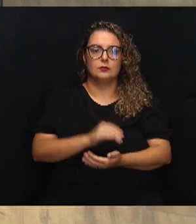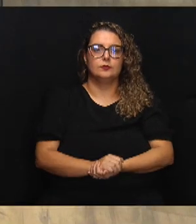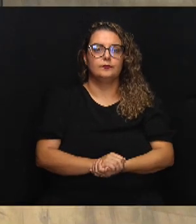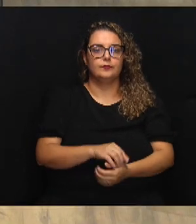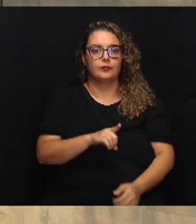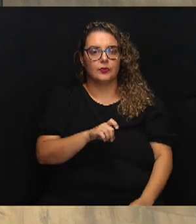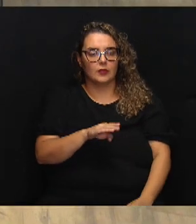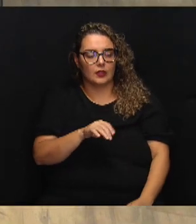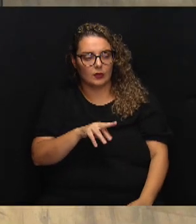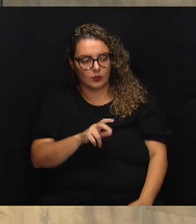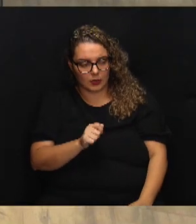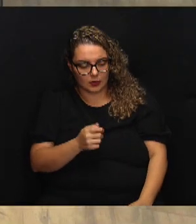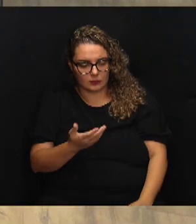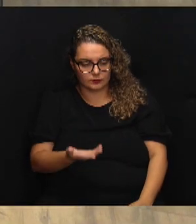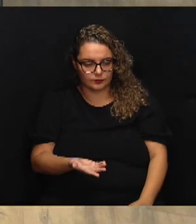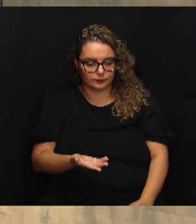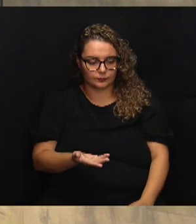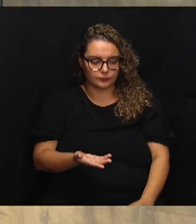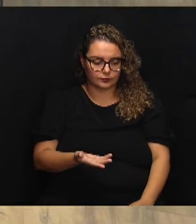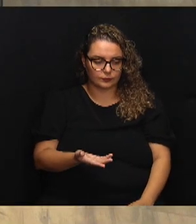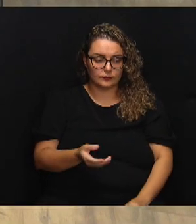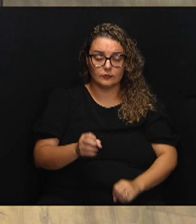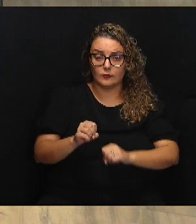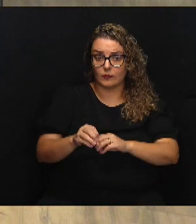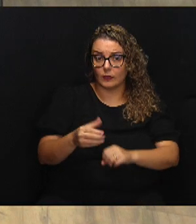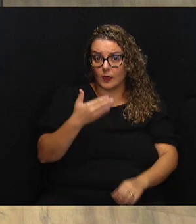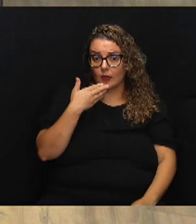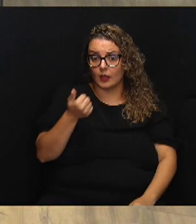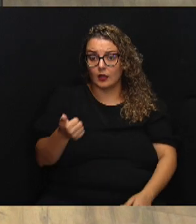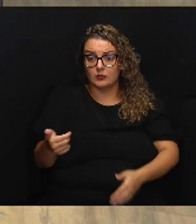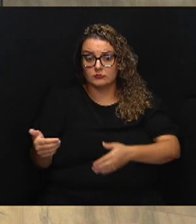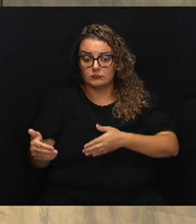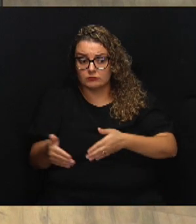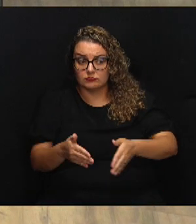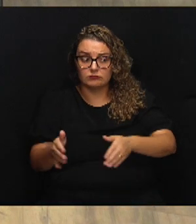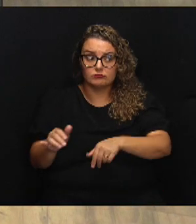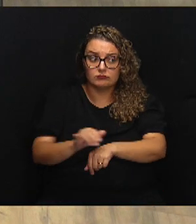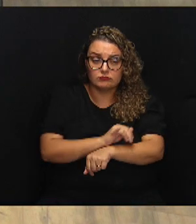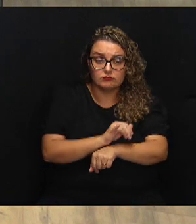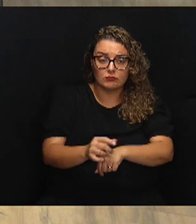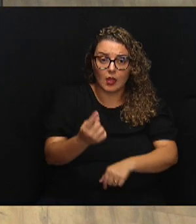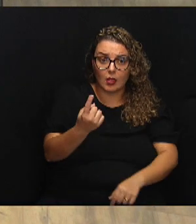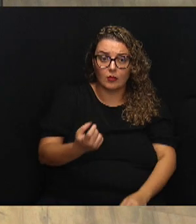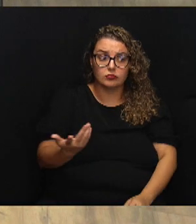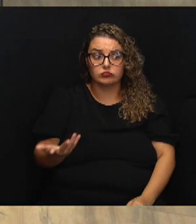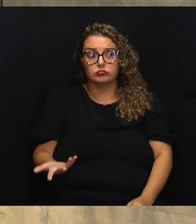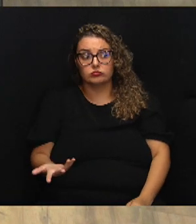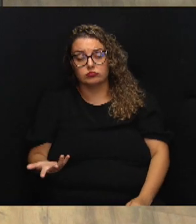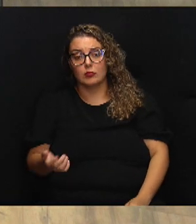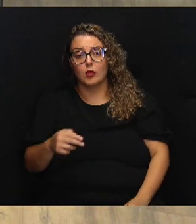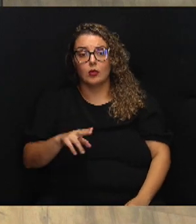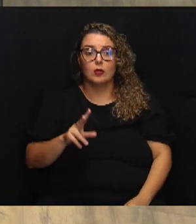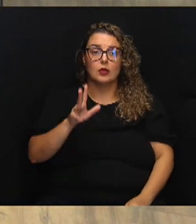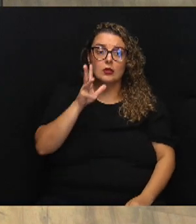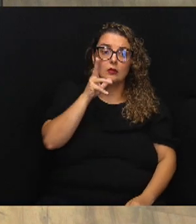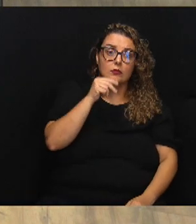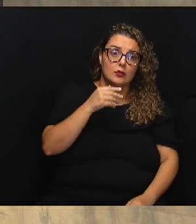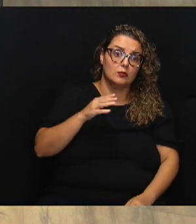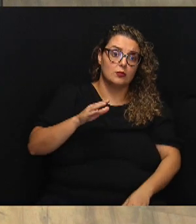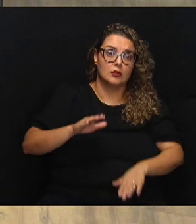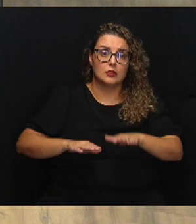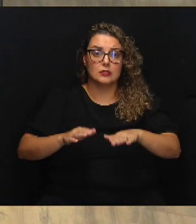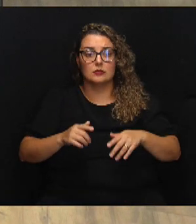a educação é o melhor caminho, é o único ou é muito demorado, porque às vezes passa